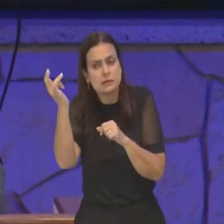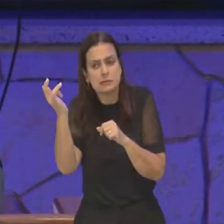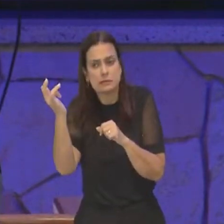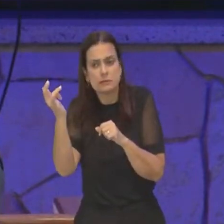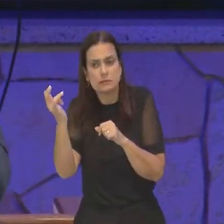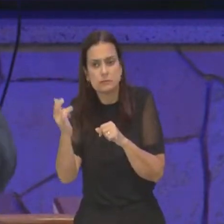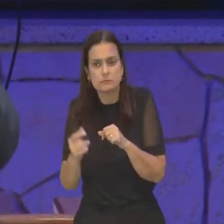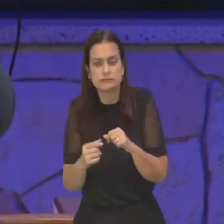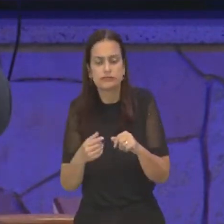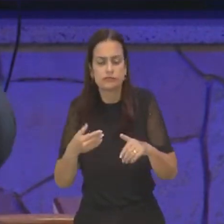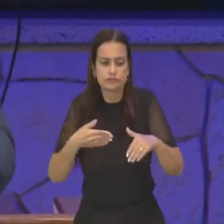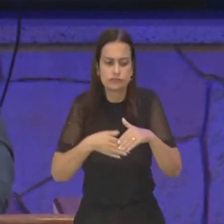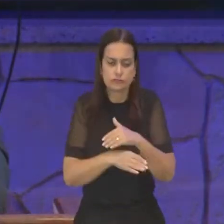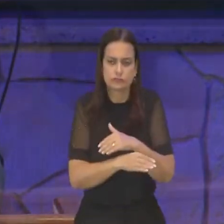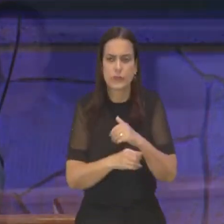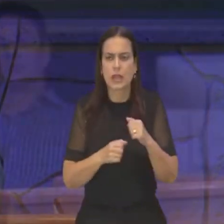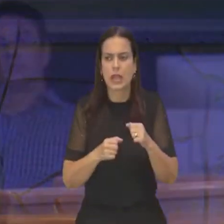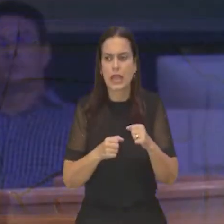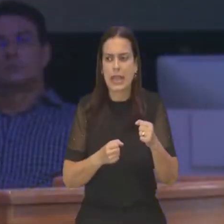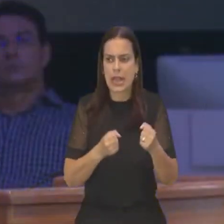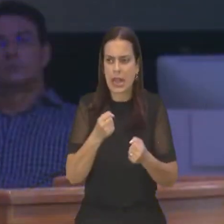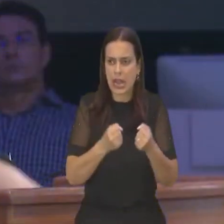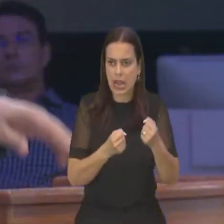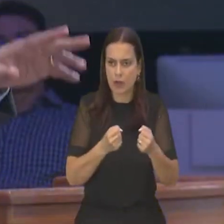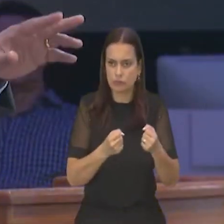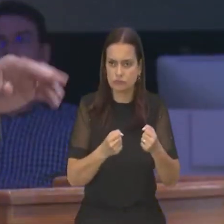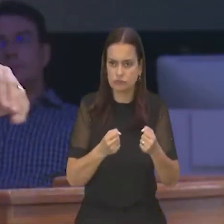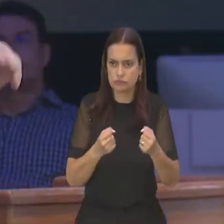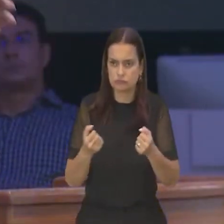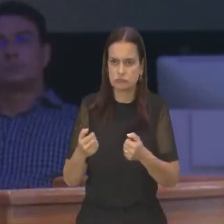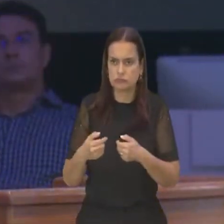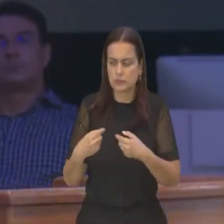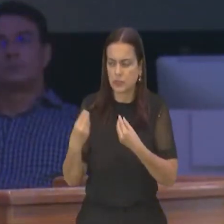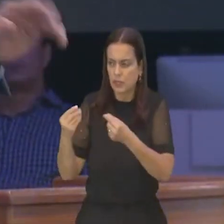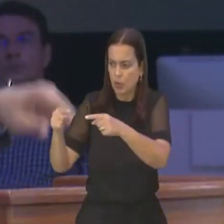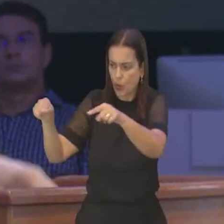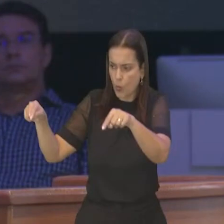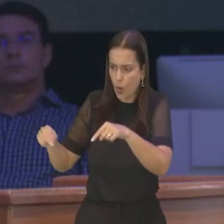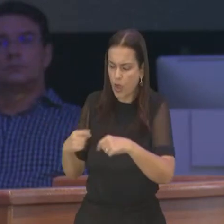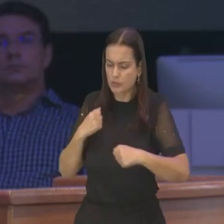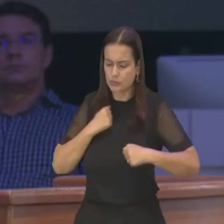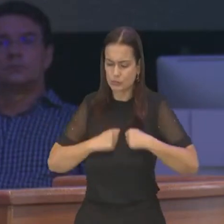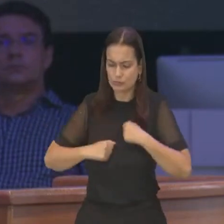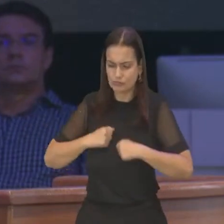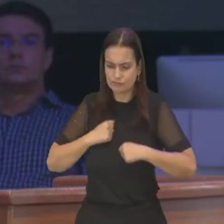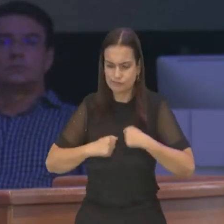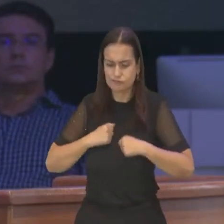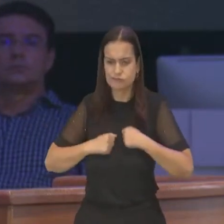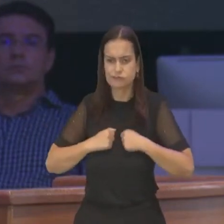Colocamos ela no carro e ela foi conosco. Demos a ela um quarto, ela tomou um banho.